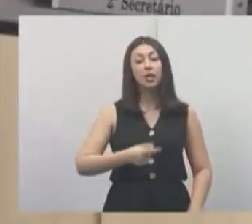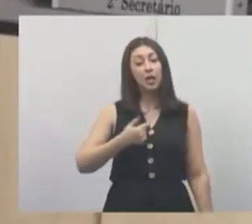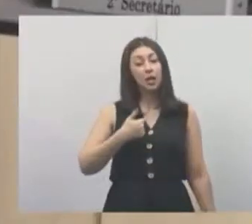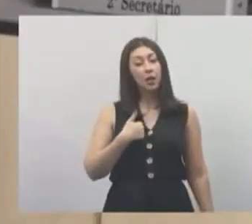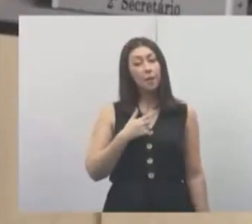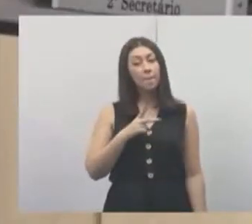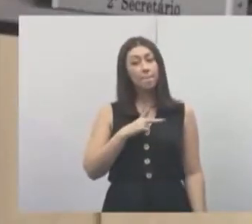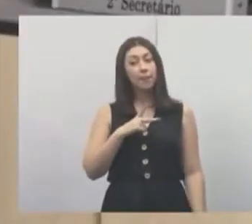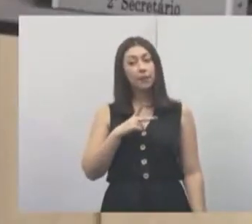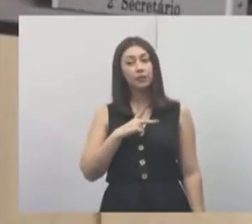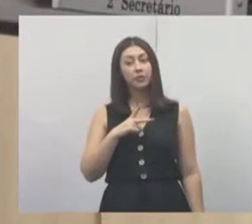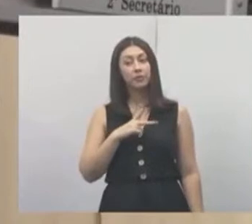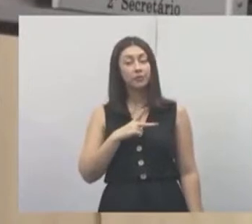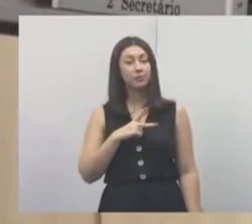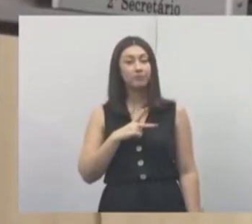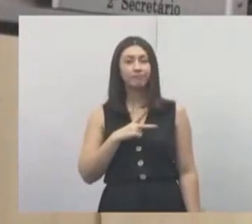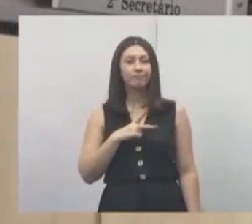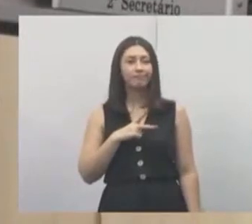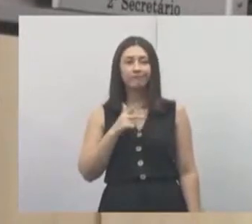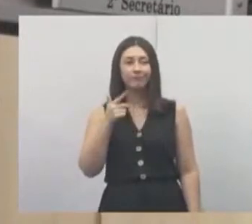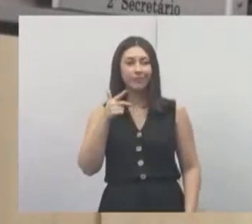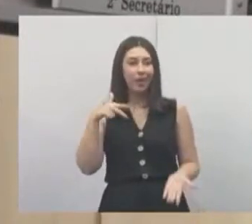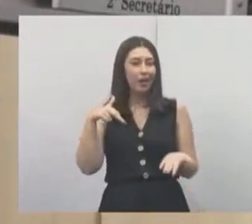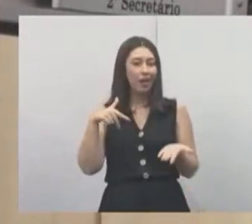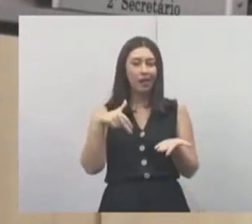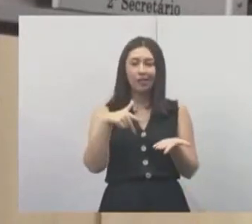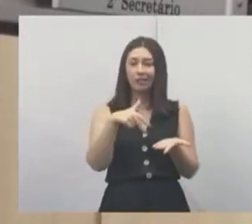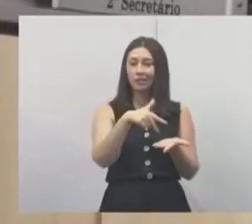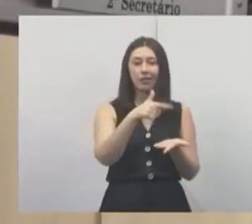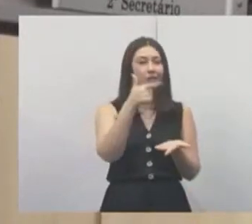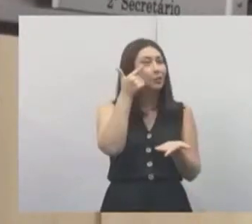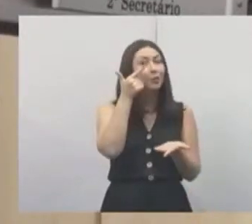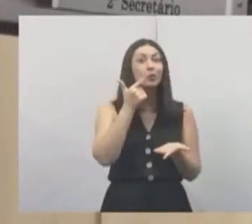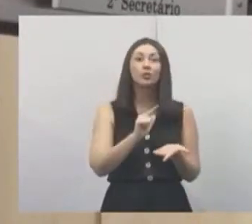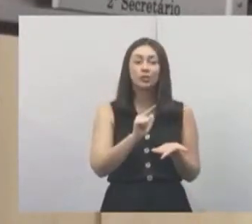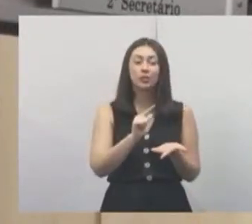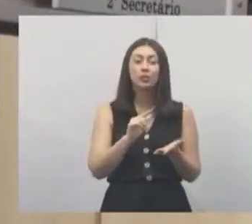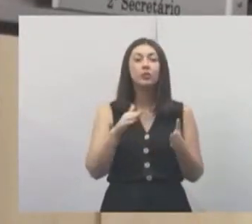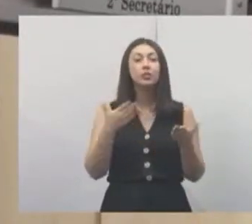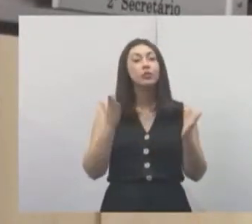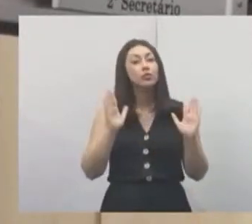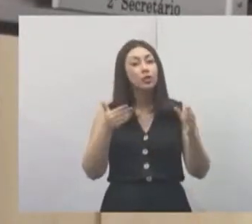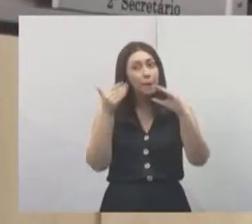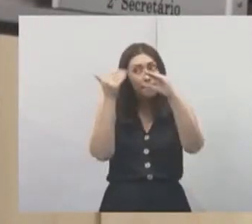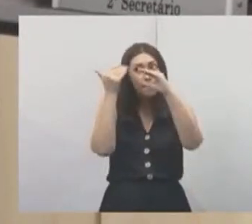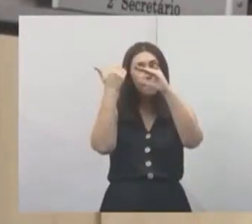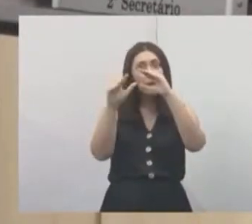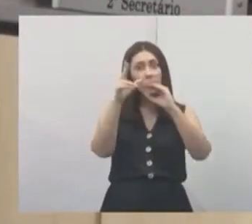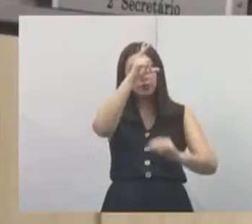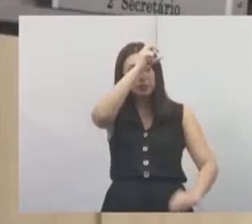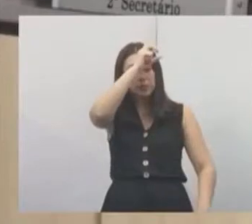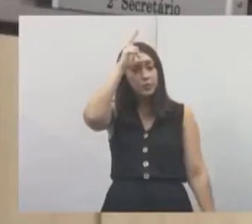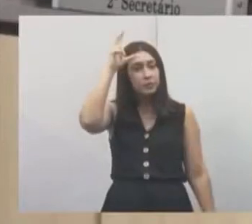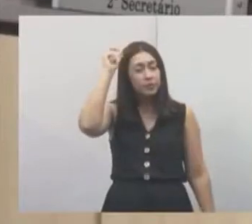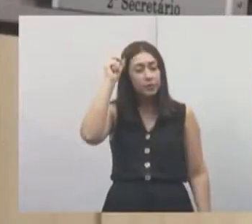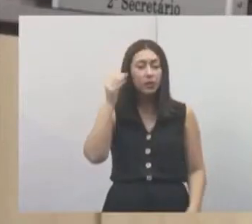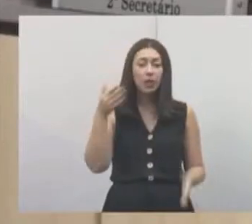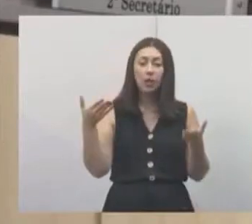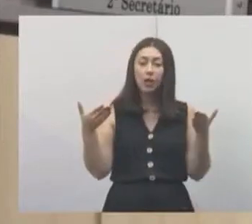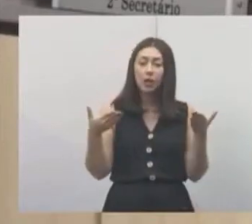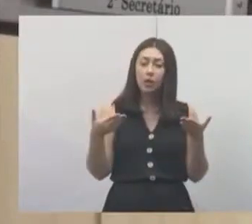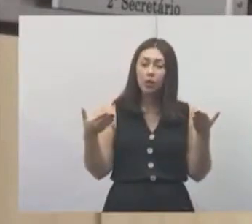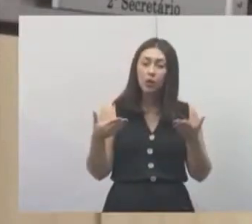Eu, pessoalmente, eu não consegui andar nessa rua. E esse é um pedido que nós já colocamos ao prefeito. E